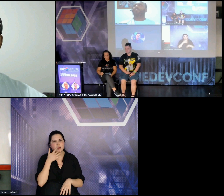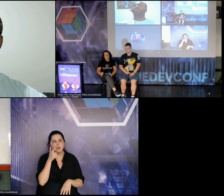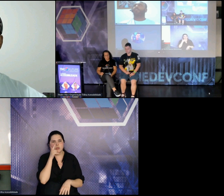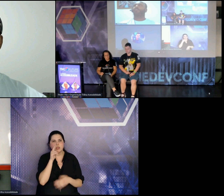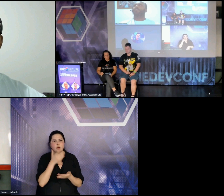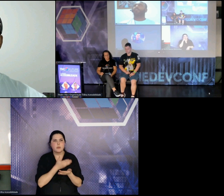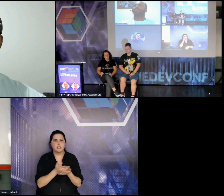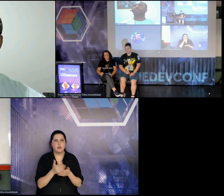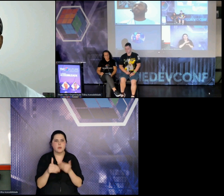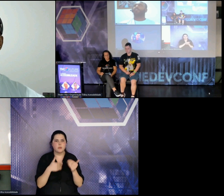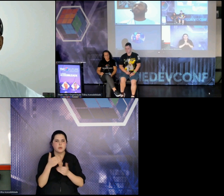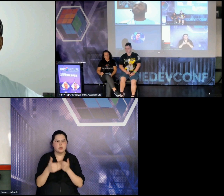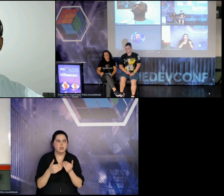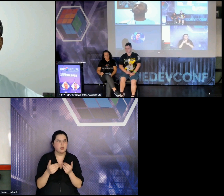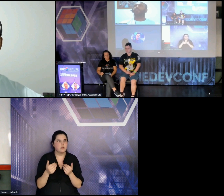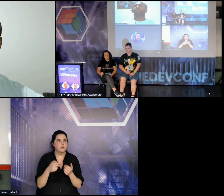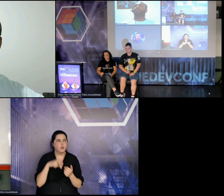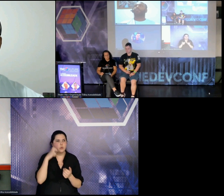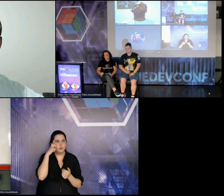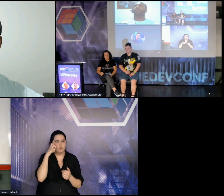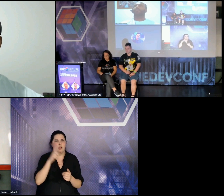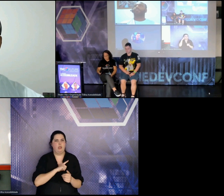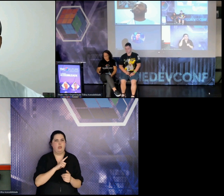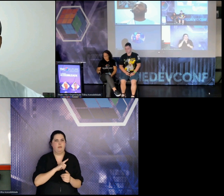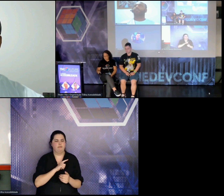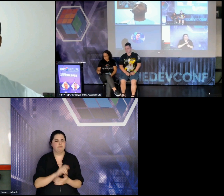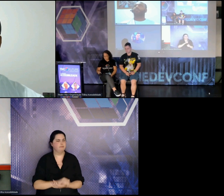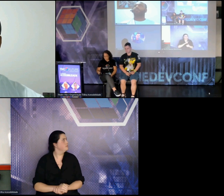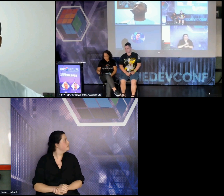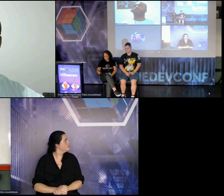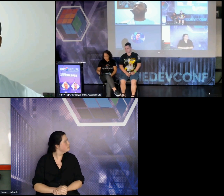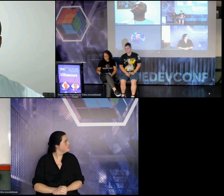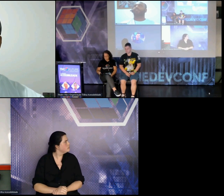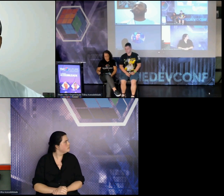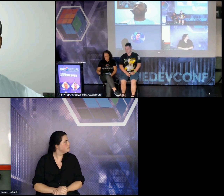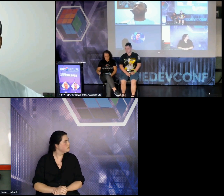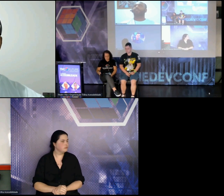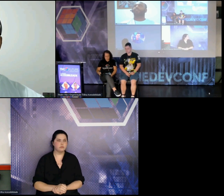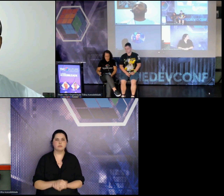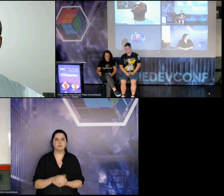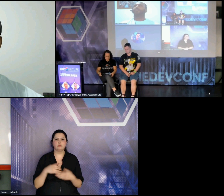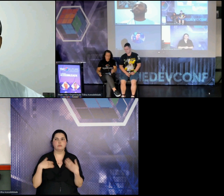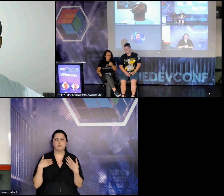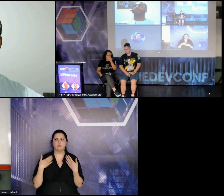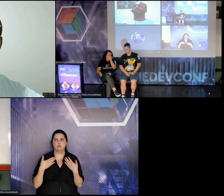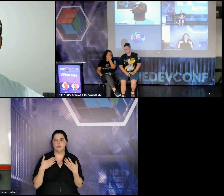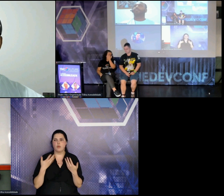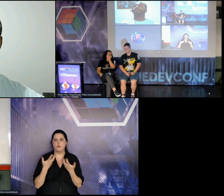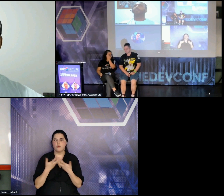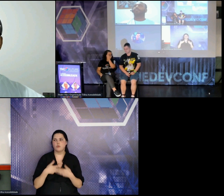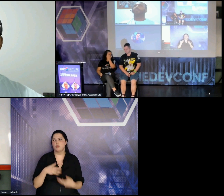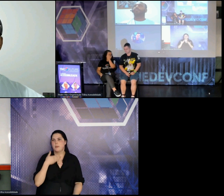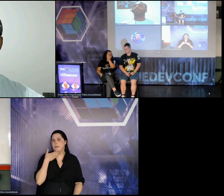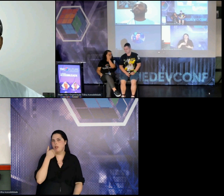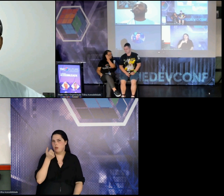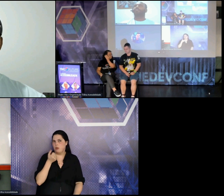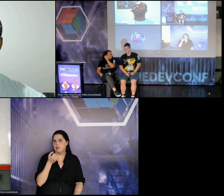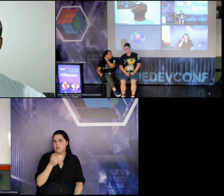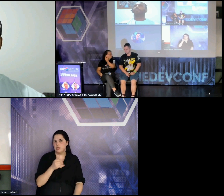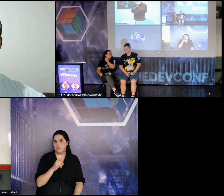o processo de aculturamento. Então, e isso daí, assim, acaba funcionando muito bem quando a